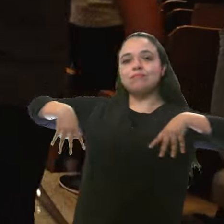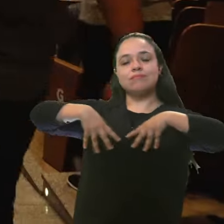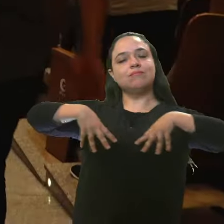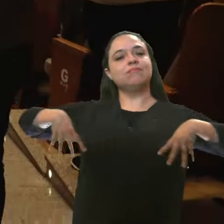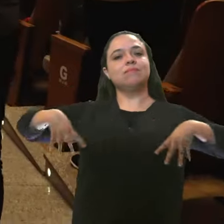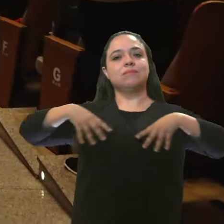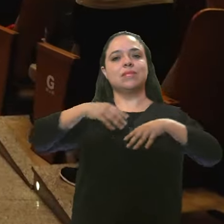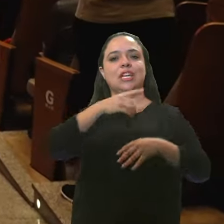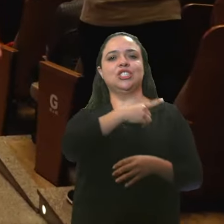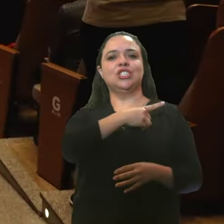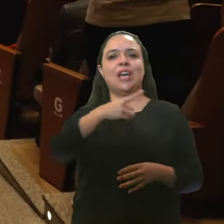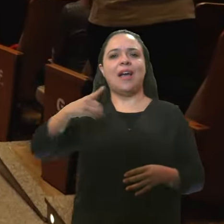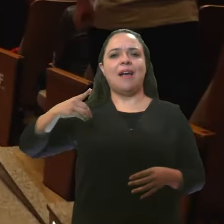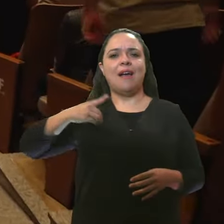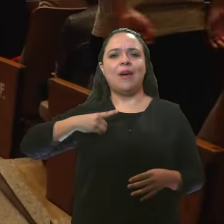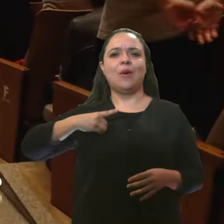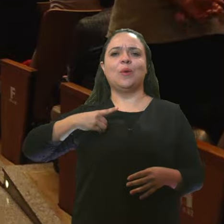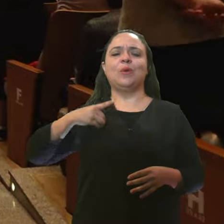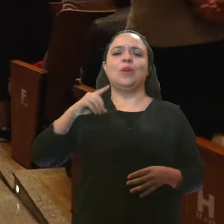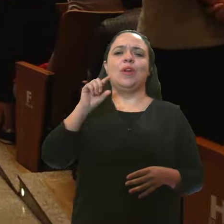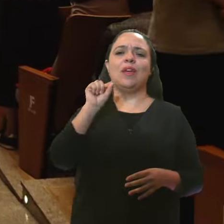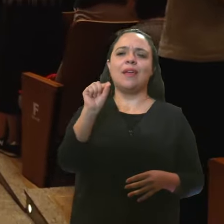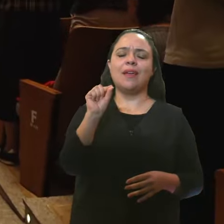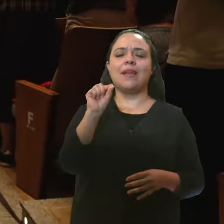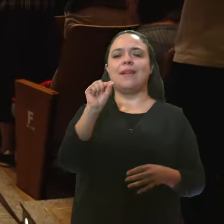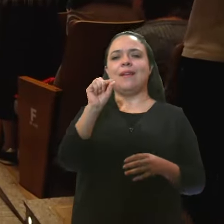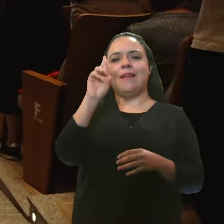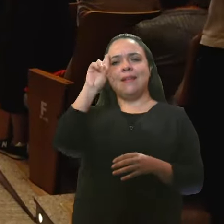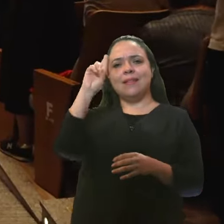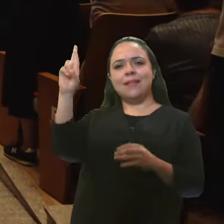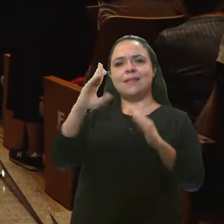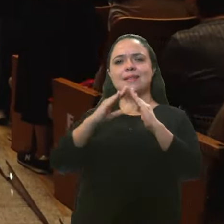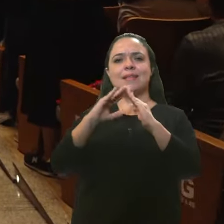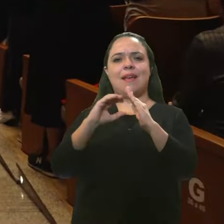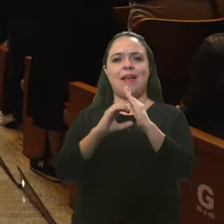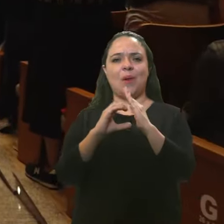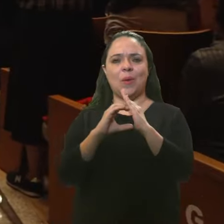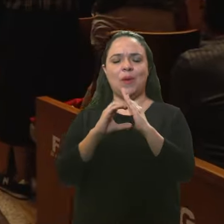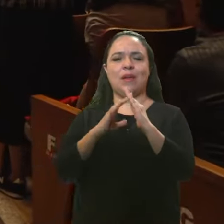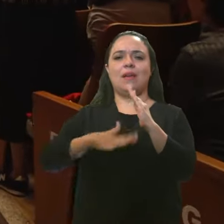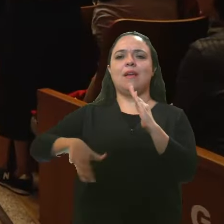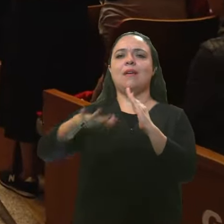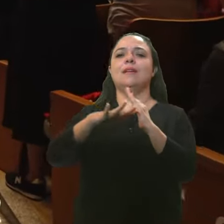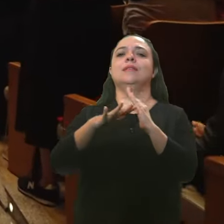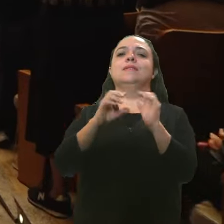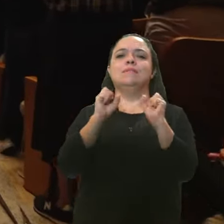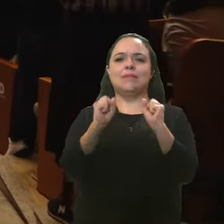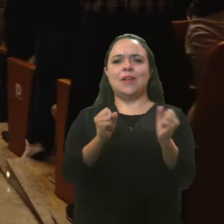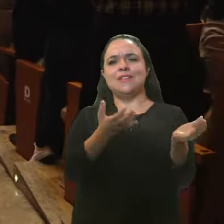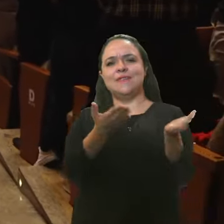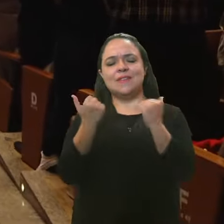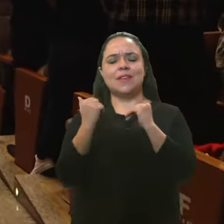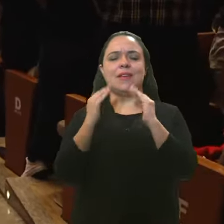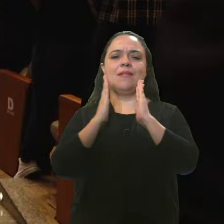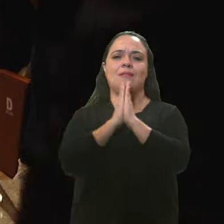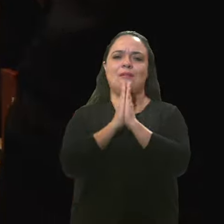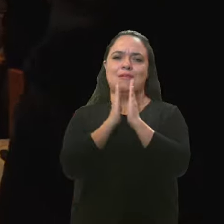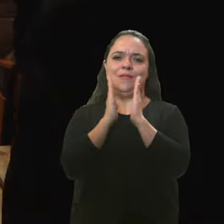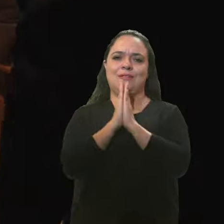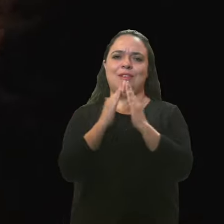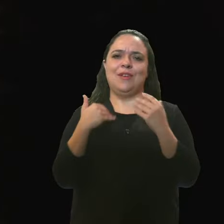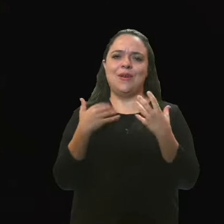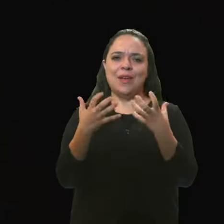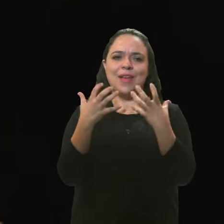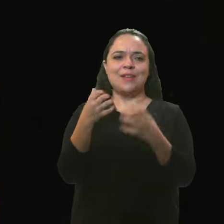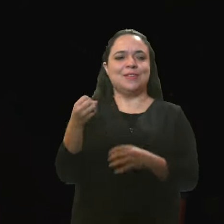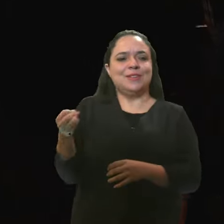diáconos que estiverem aqui, para orar pelos nossos irmãos. Não deixe de vir receber uma oração, porque você está vindo aqui dizer, eu quero uma